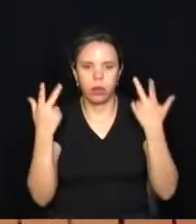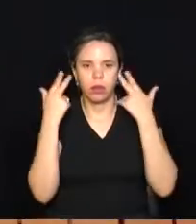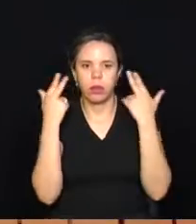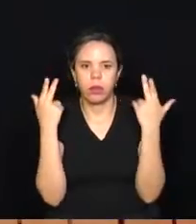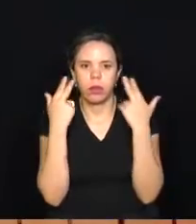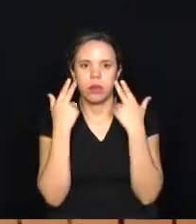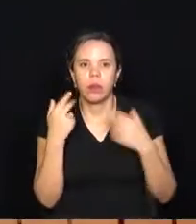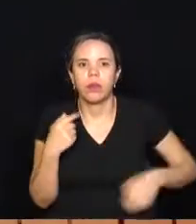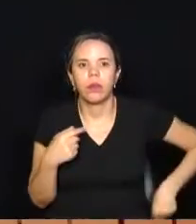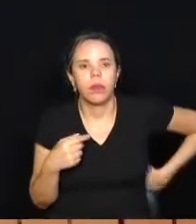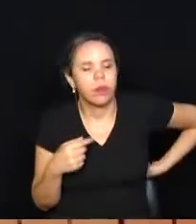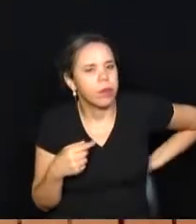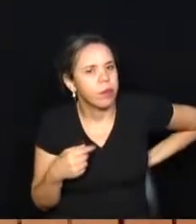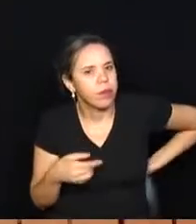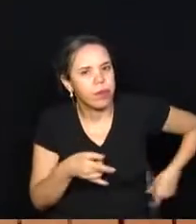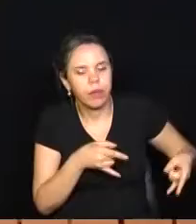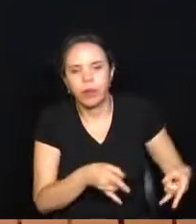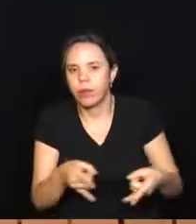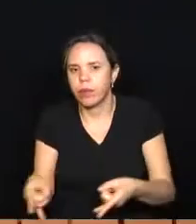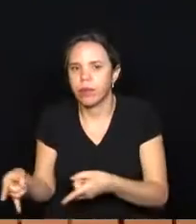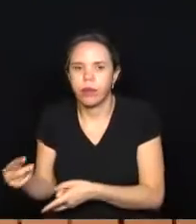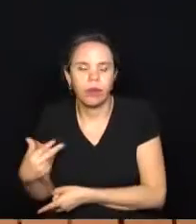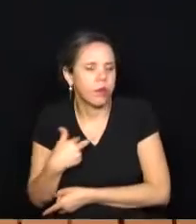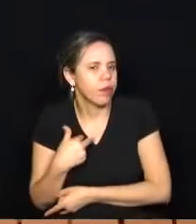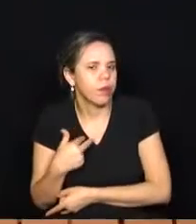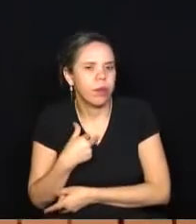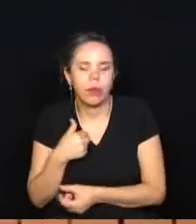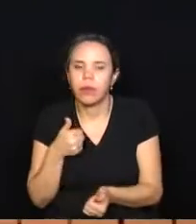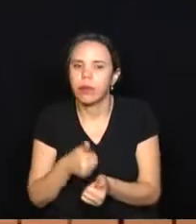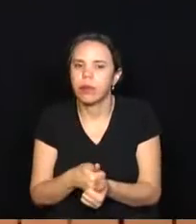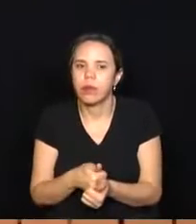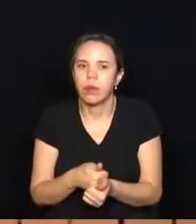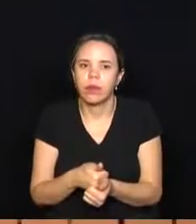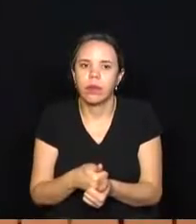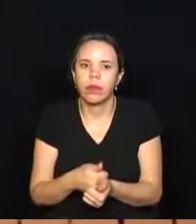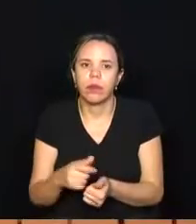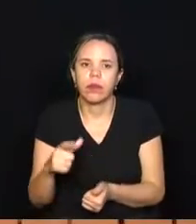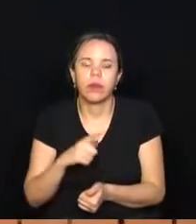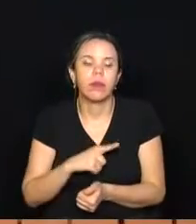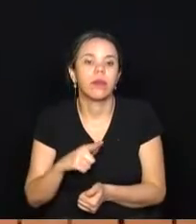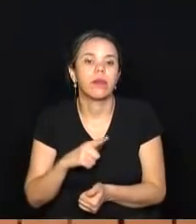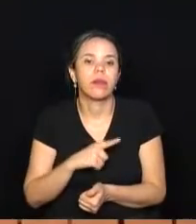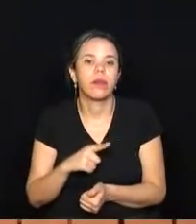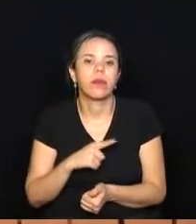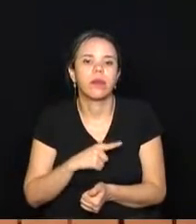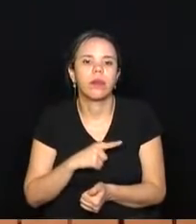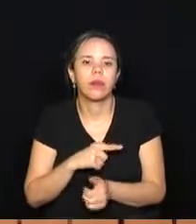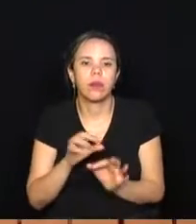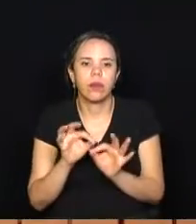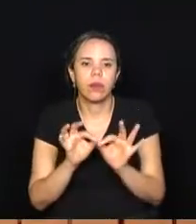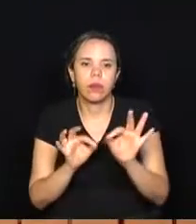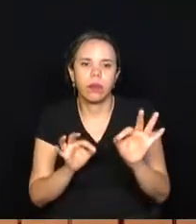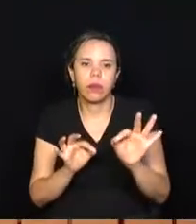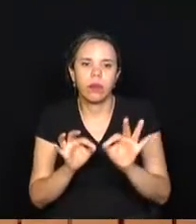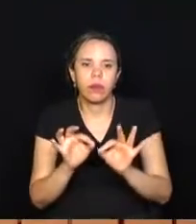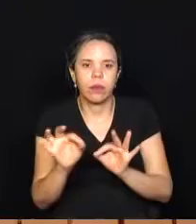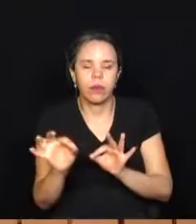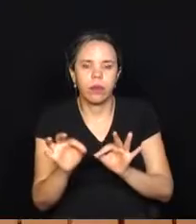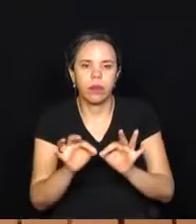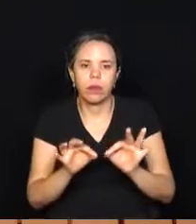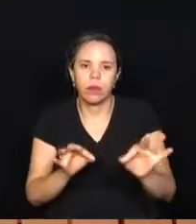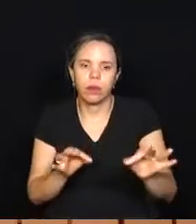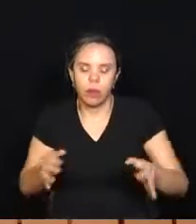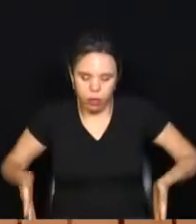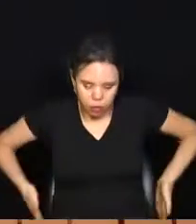normalmente, as camas não podem estar próximas, elas têm que ter uma metragem de diferença para poder passar uma cadeira